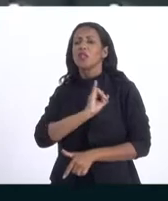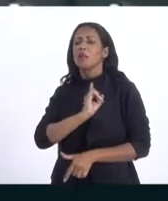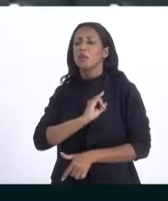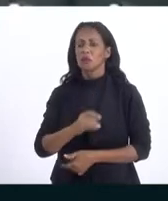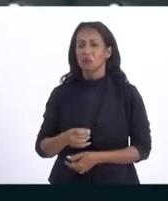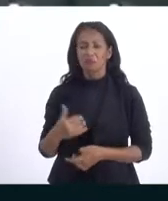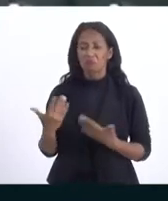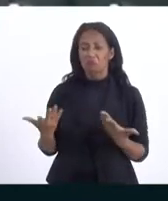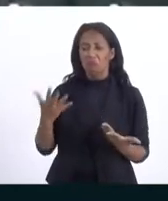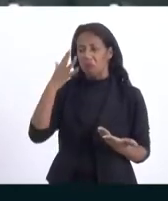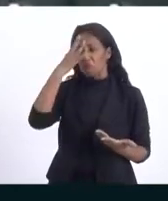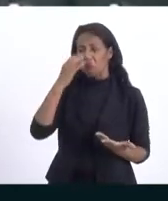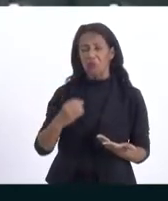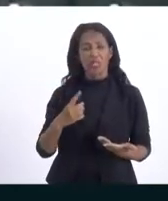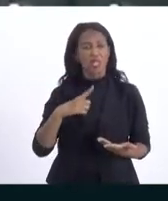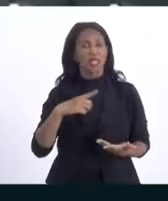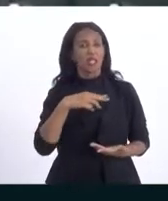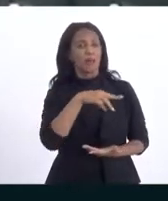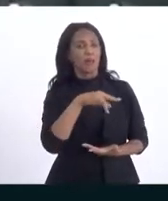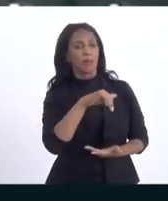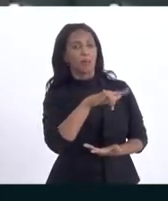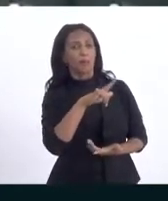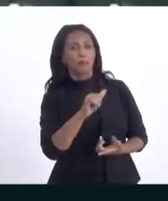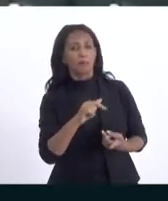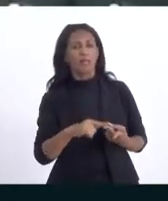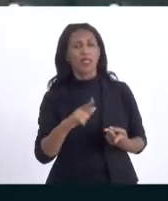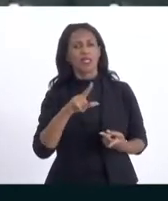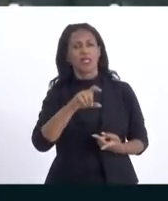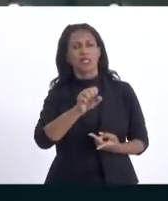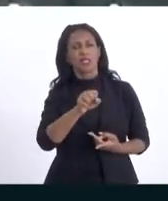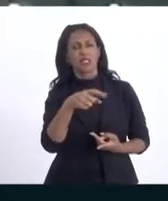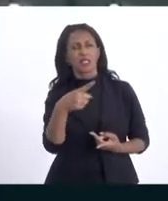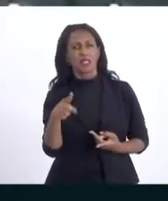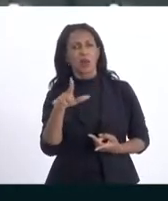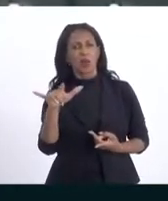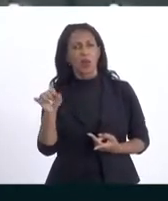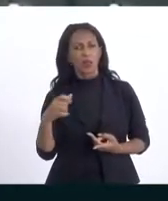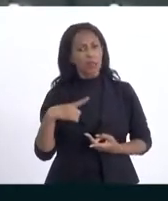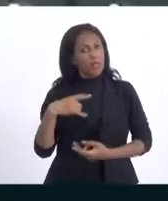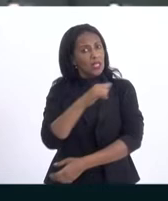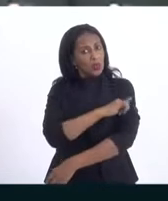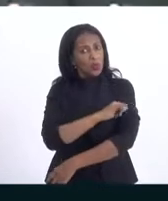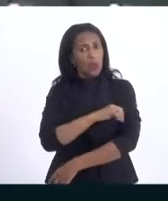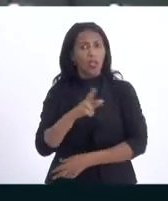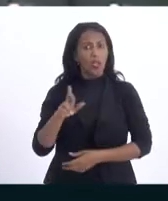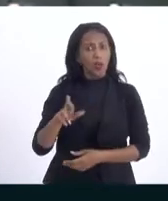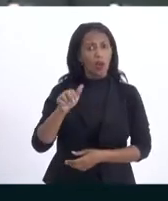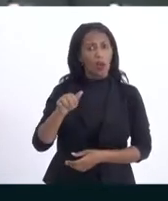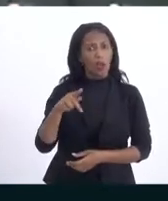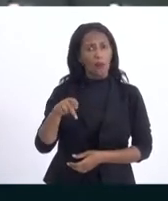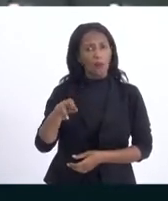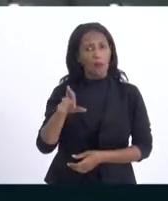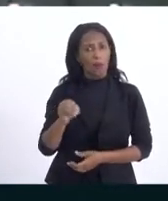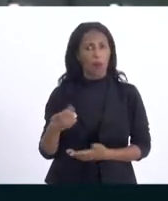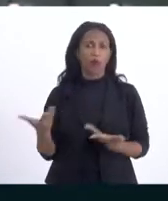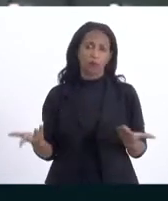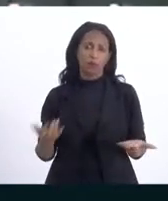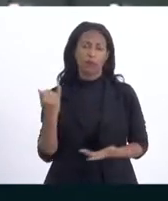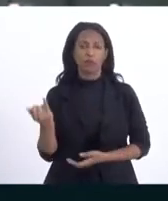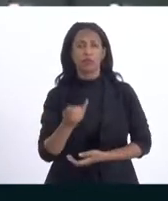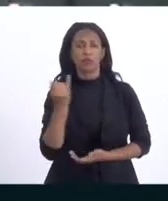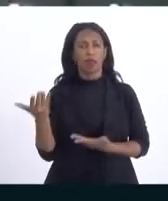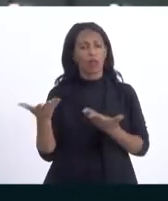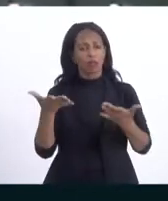E temos em Minas lá São Lourenço, Caxambu, etc., e temos Rio de Janeiro, Raposo. Então, acho que vale a pena a gente